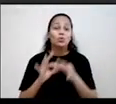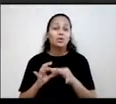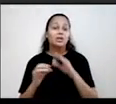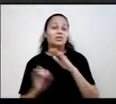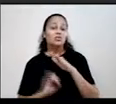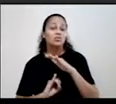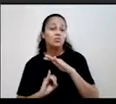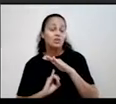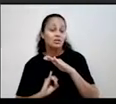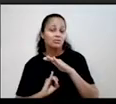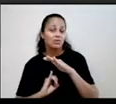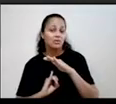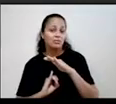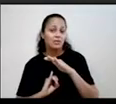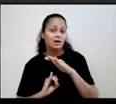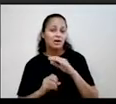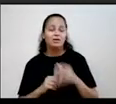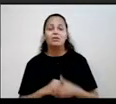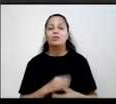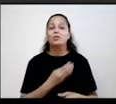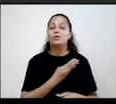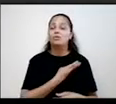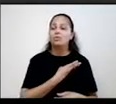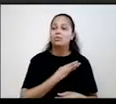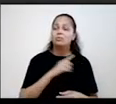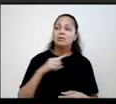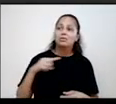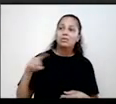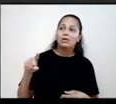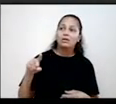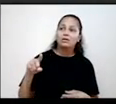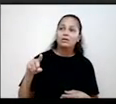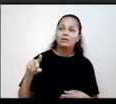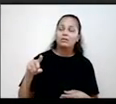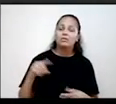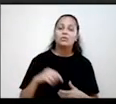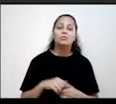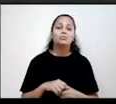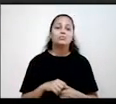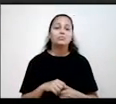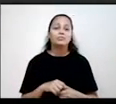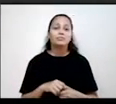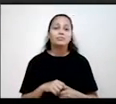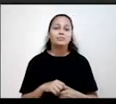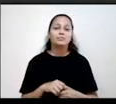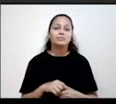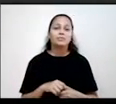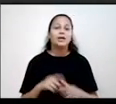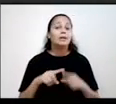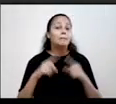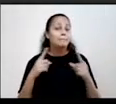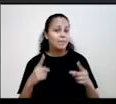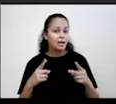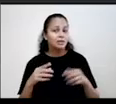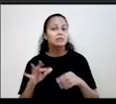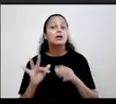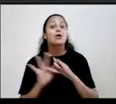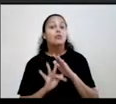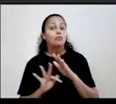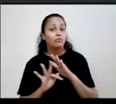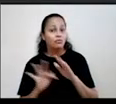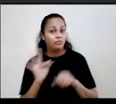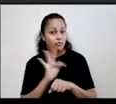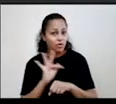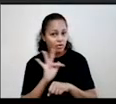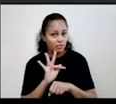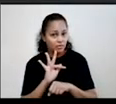está falando com o seu amigo, né? Os meninos saiu. Às vezes, algumas pessoas, né, falam assim, tudo bem, mas em situações formais, na hora de fazer